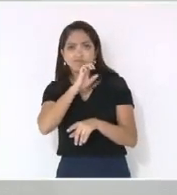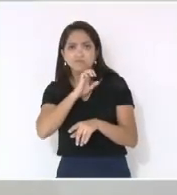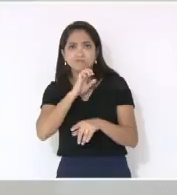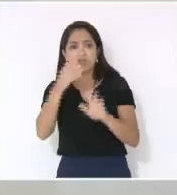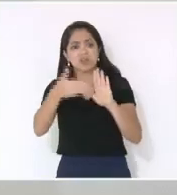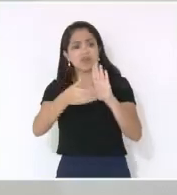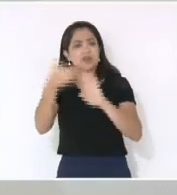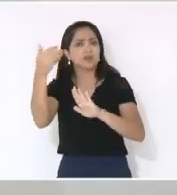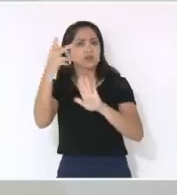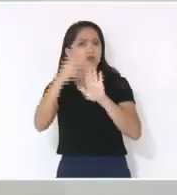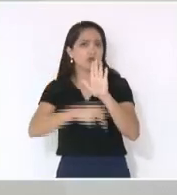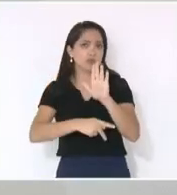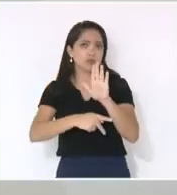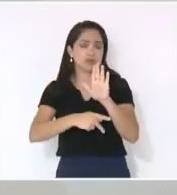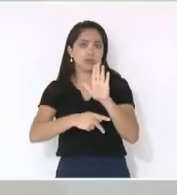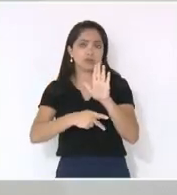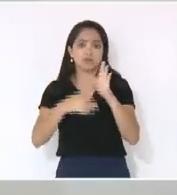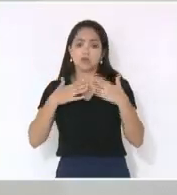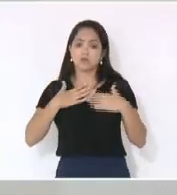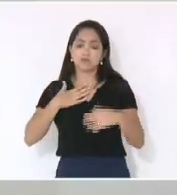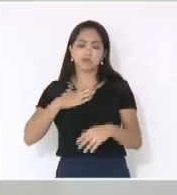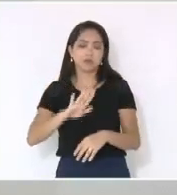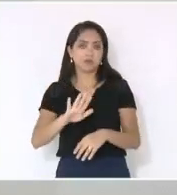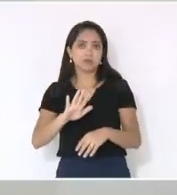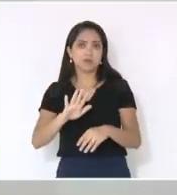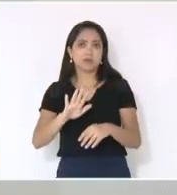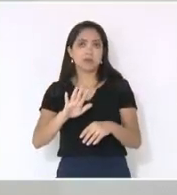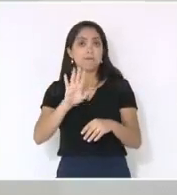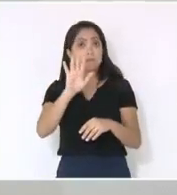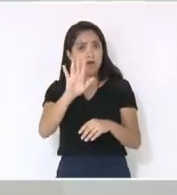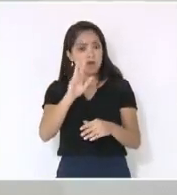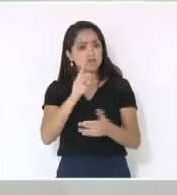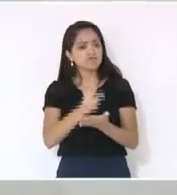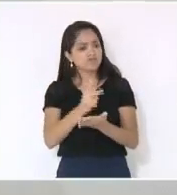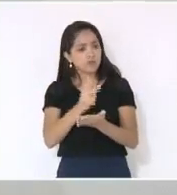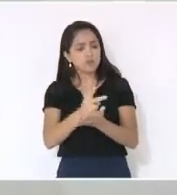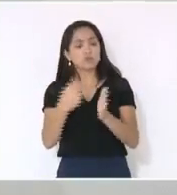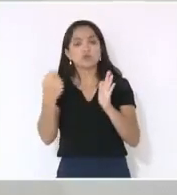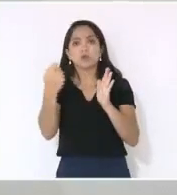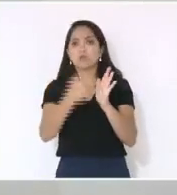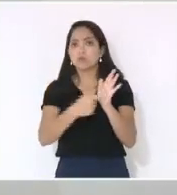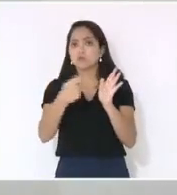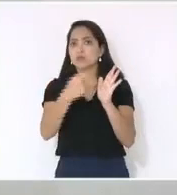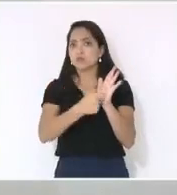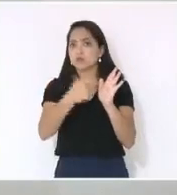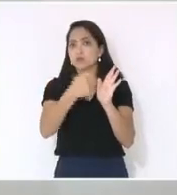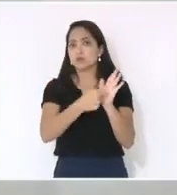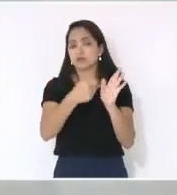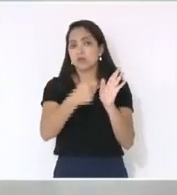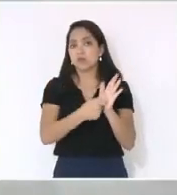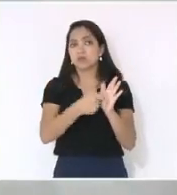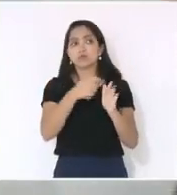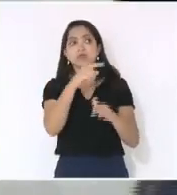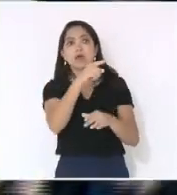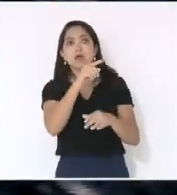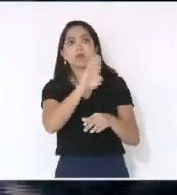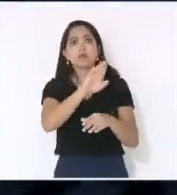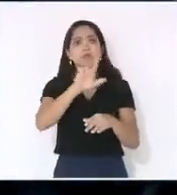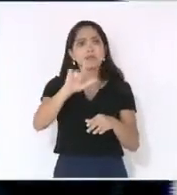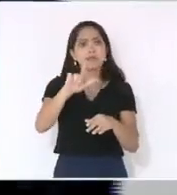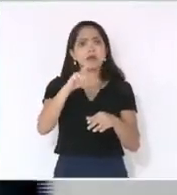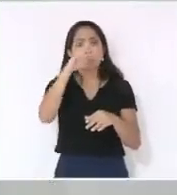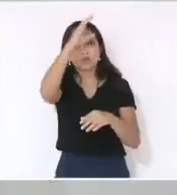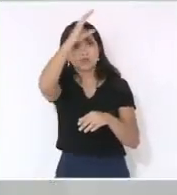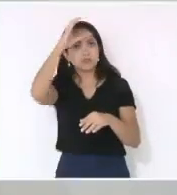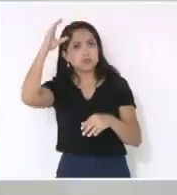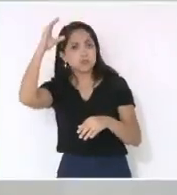retirou o projeto dessa casa. Mas nós não vamos abrir mão de lutar pela região metropolitana de Chapecó, de Blumenau, de Criciúma, de